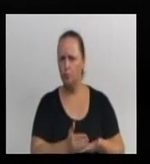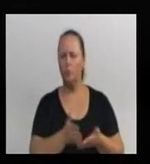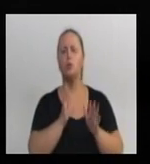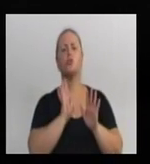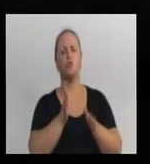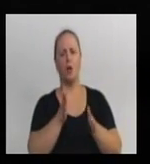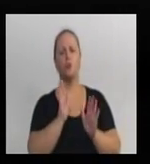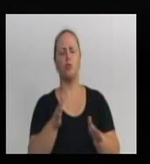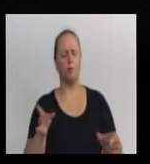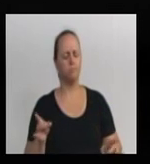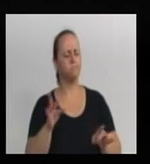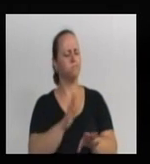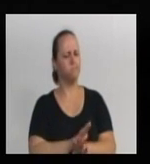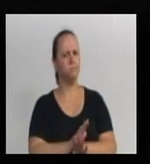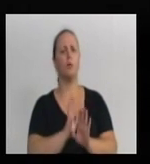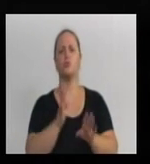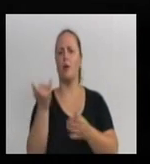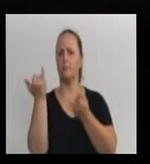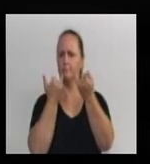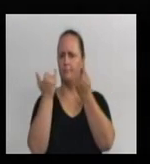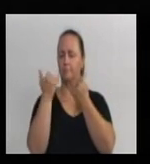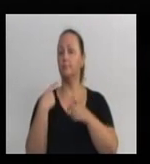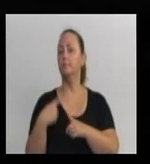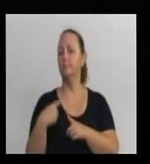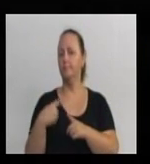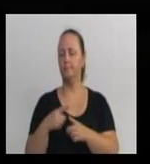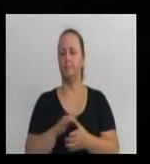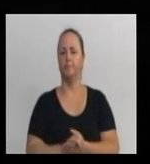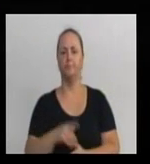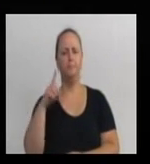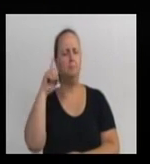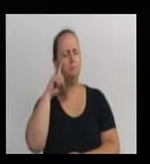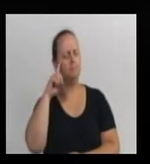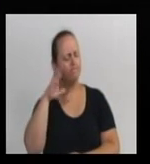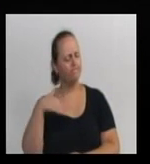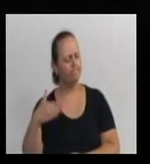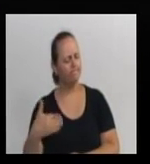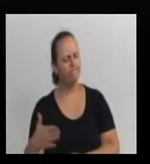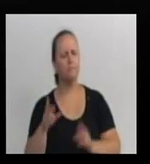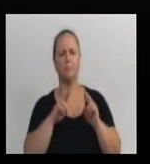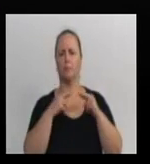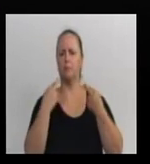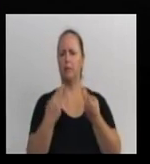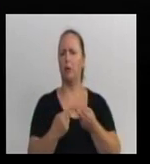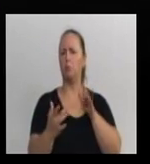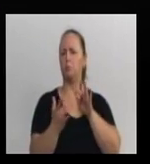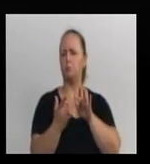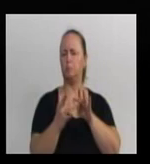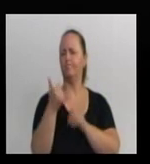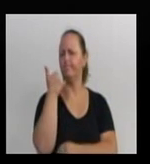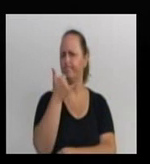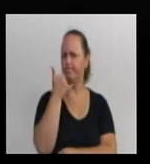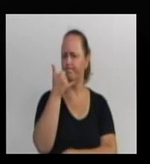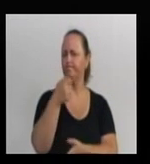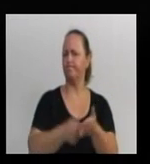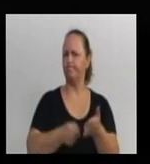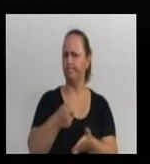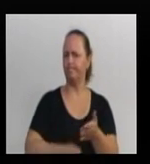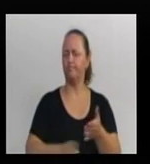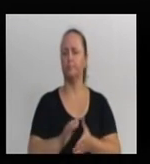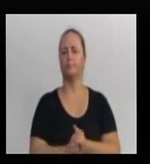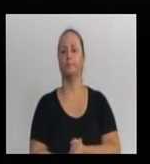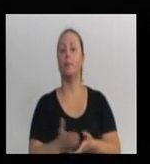todas essas informações, porque diariamente nós estamos em reuniões, em contato, cobrando. Quero elogiar o